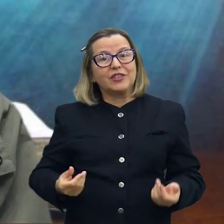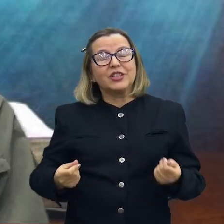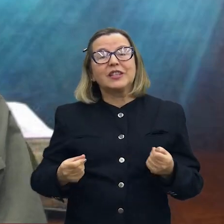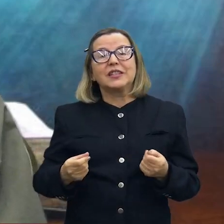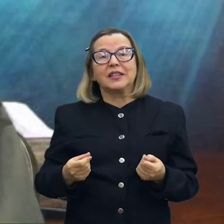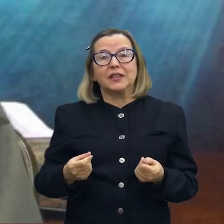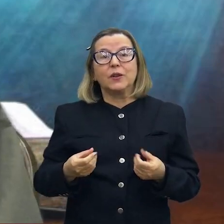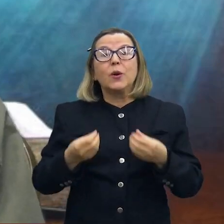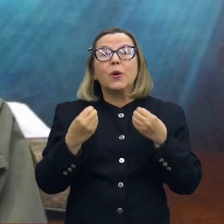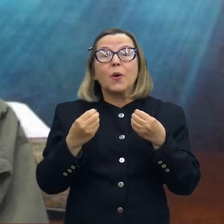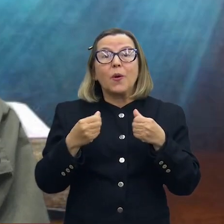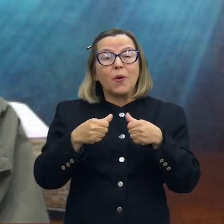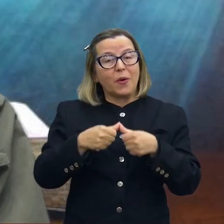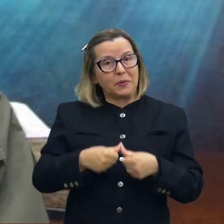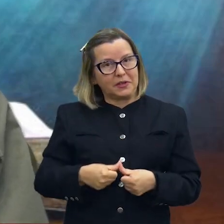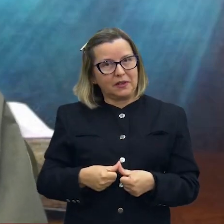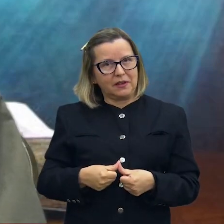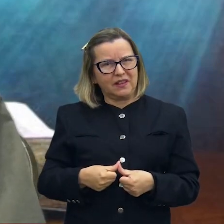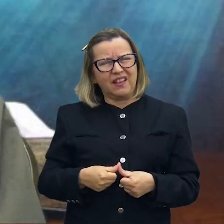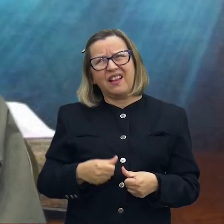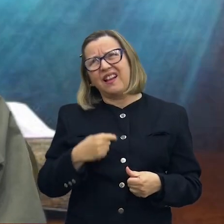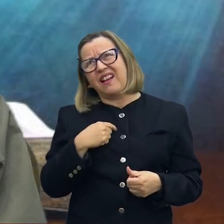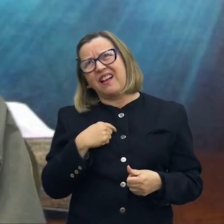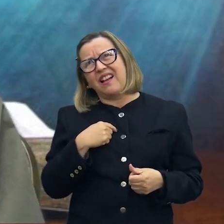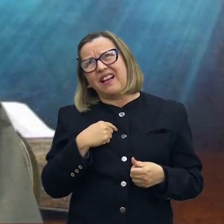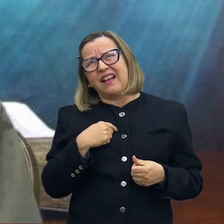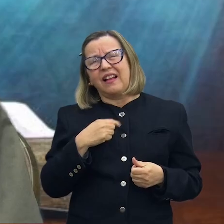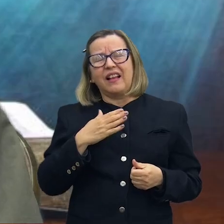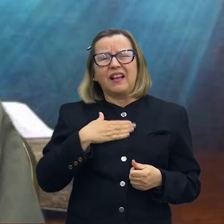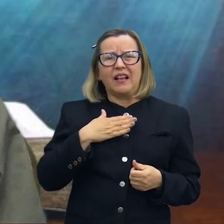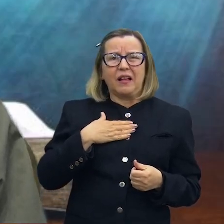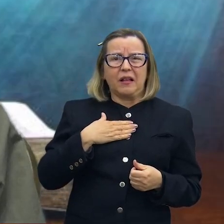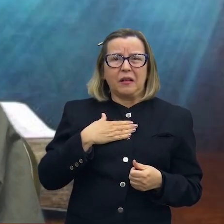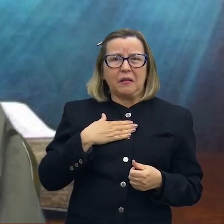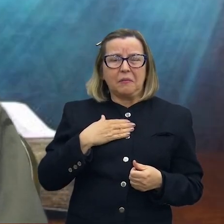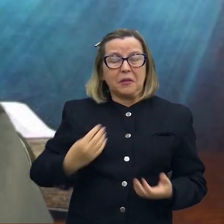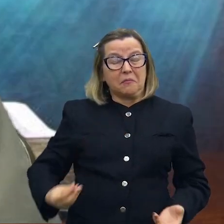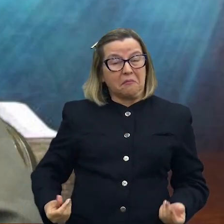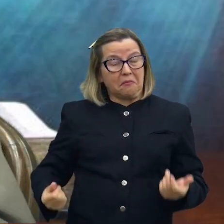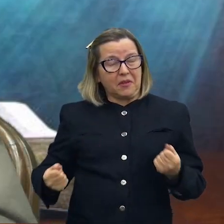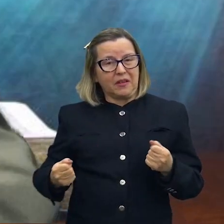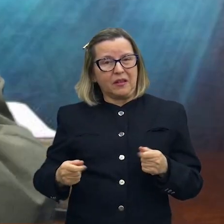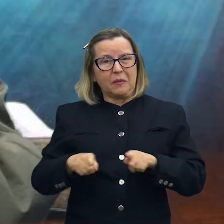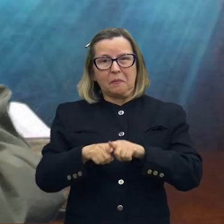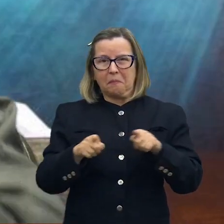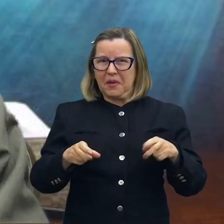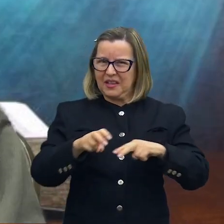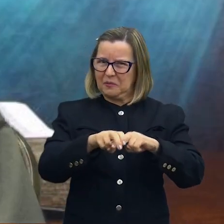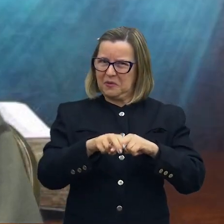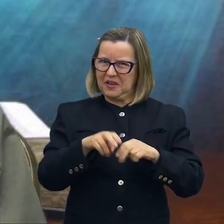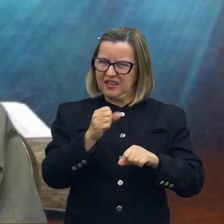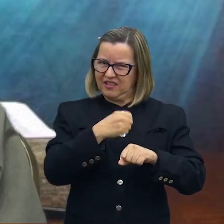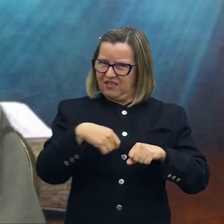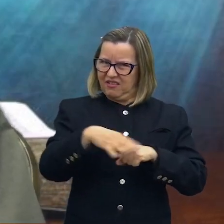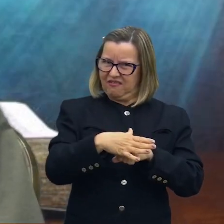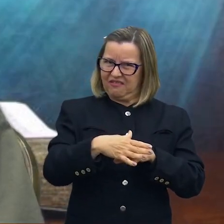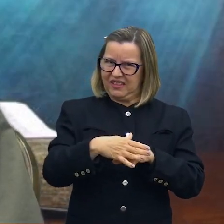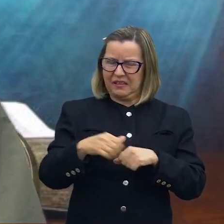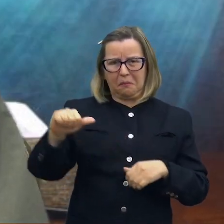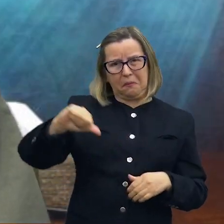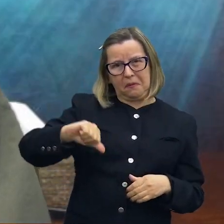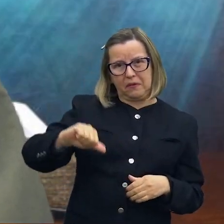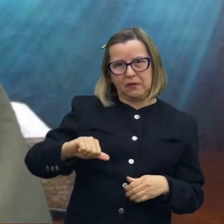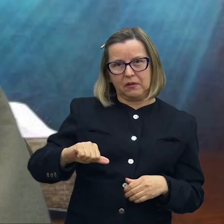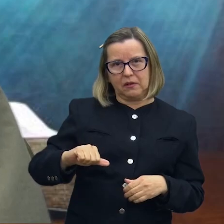Aí alguns podem pensar assim, minhas finanças iam bem, mas com o Covid piorou, está assim horrível. Não, às vezes suas